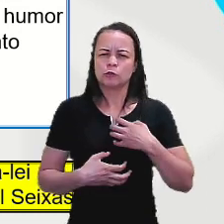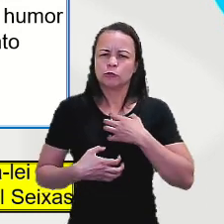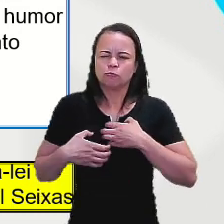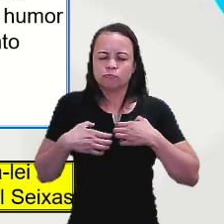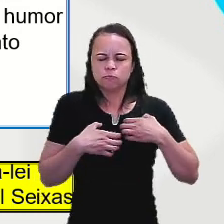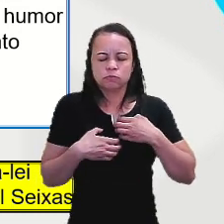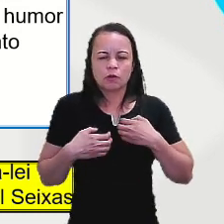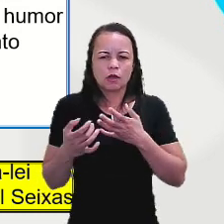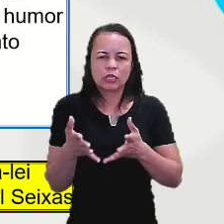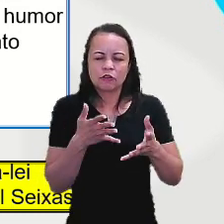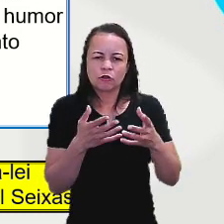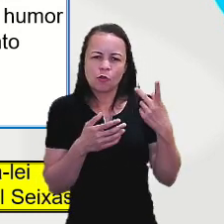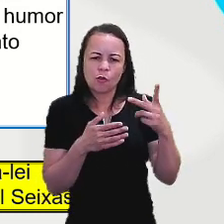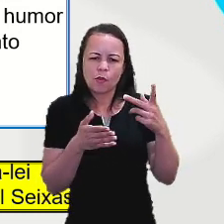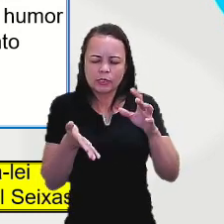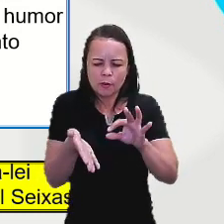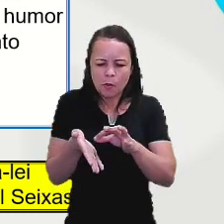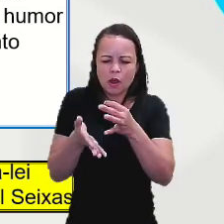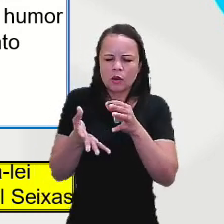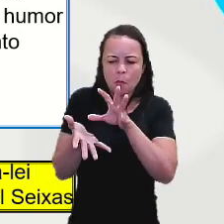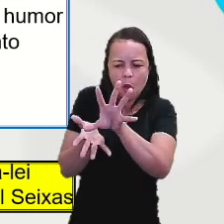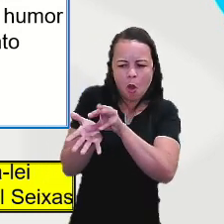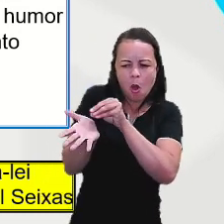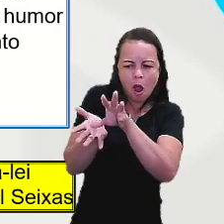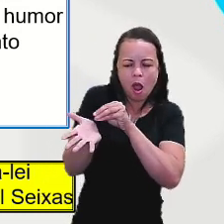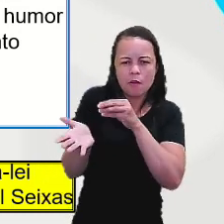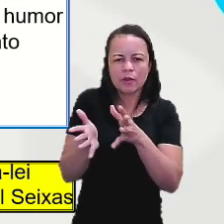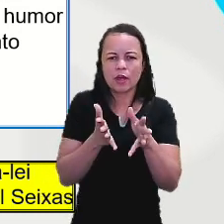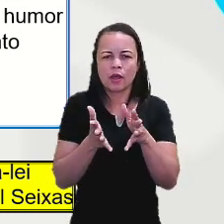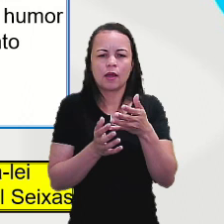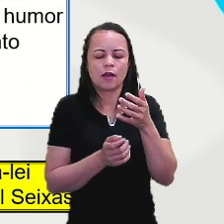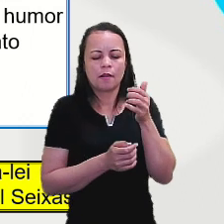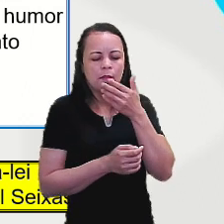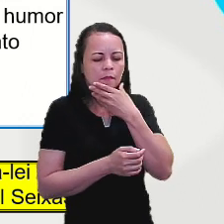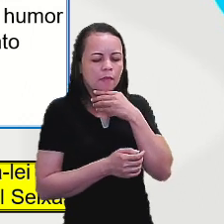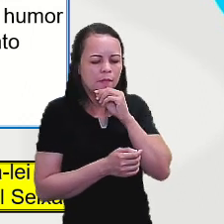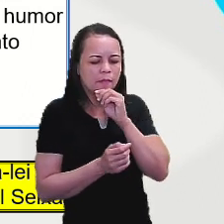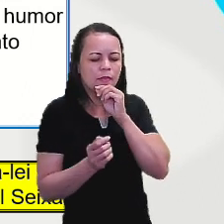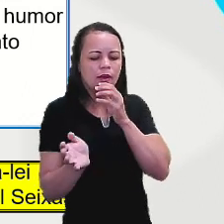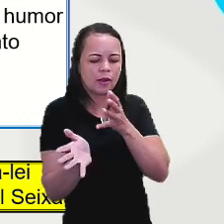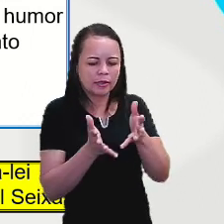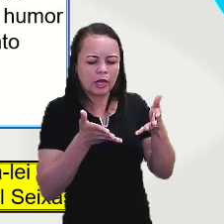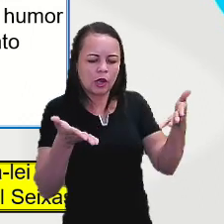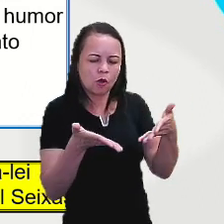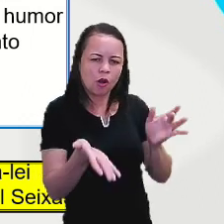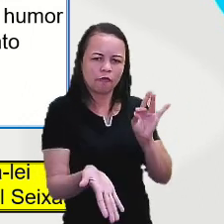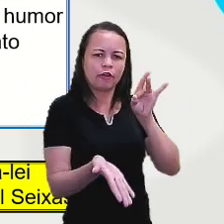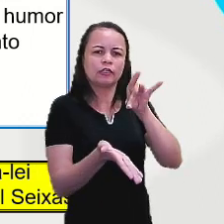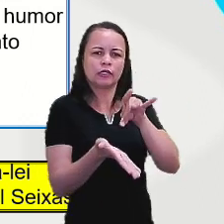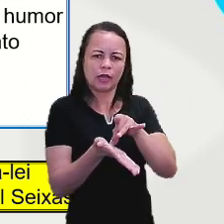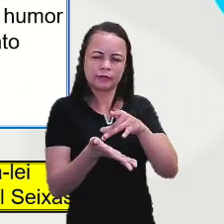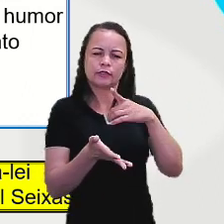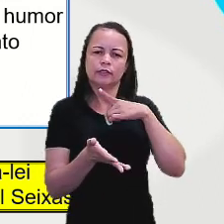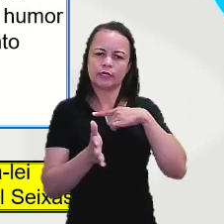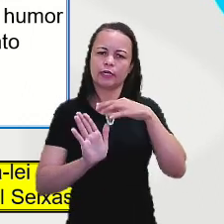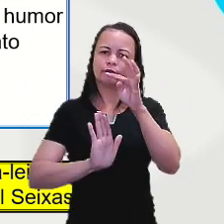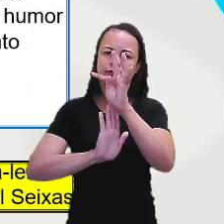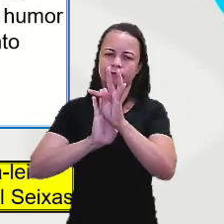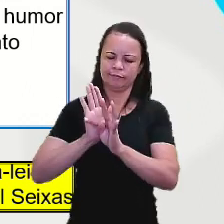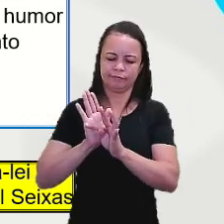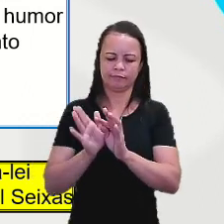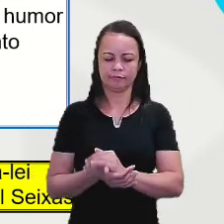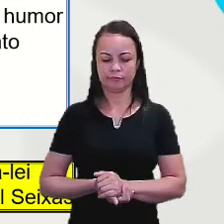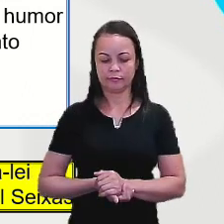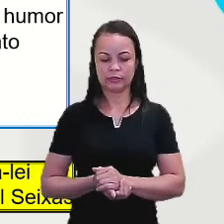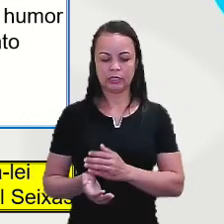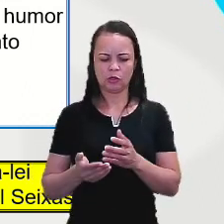como esse grande autor pôde copiar. Papai, agora sei a verdade, chama intertextualidade. Quando